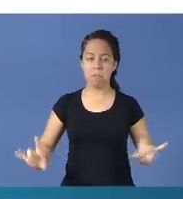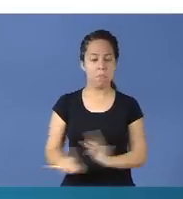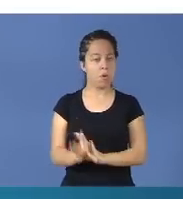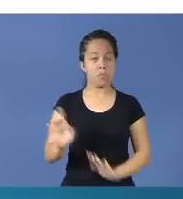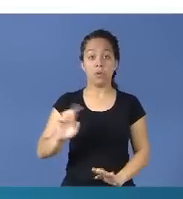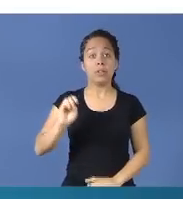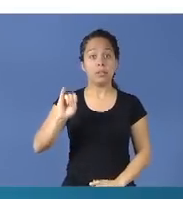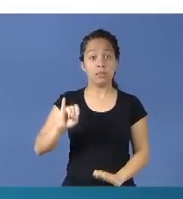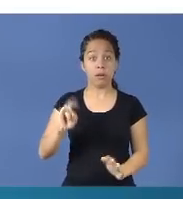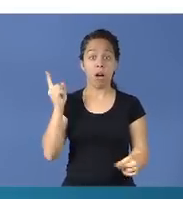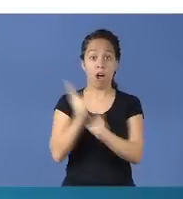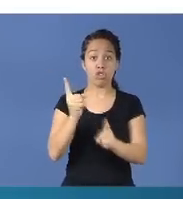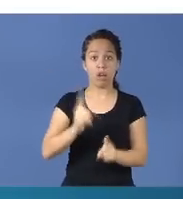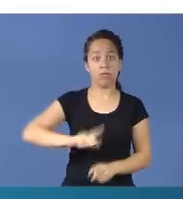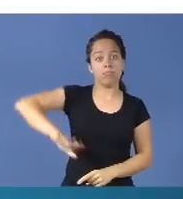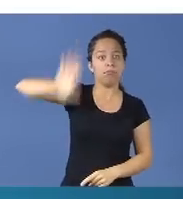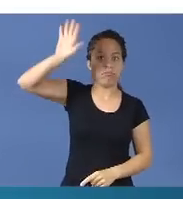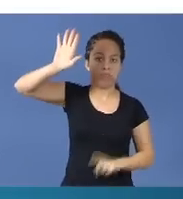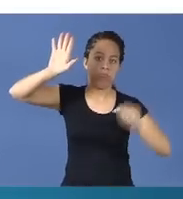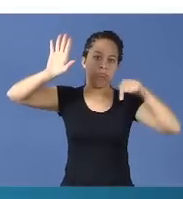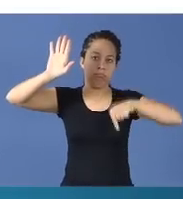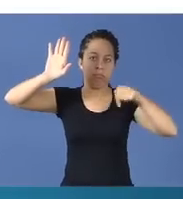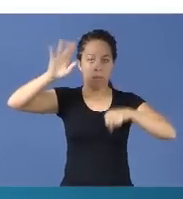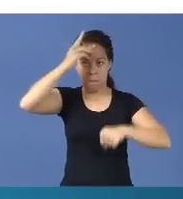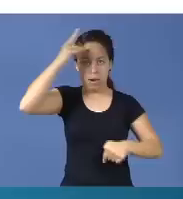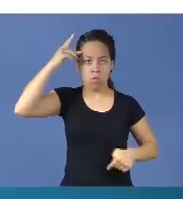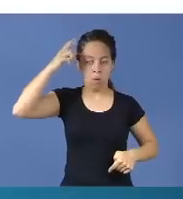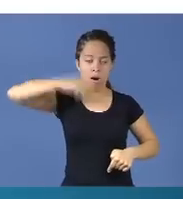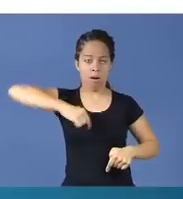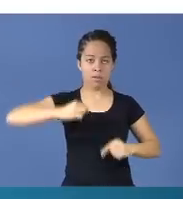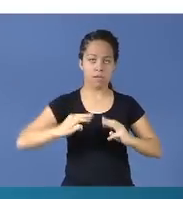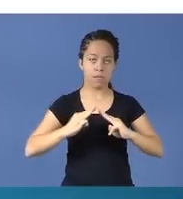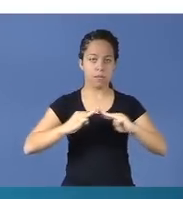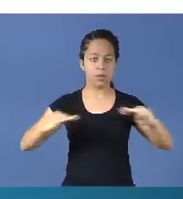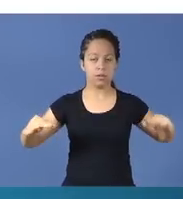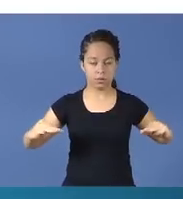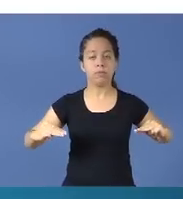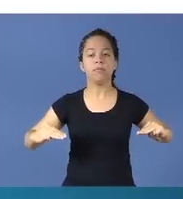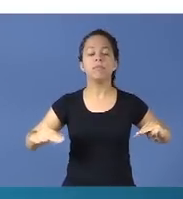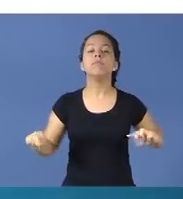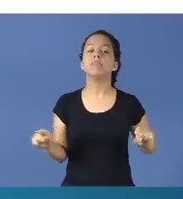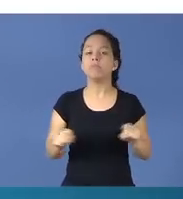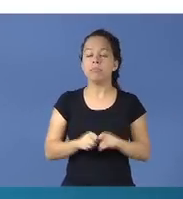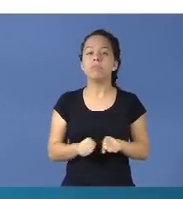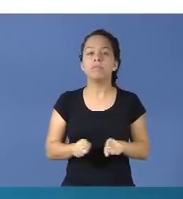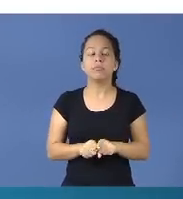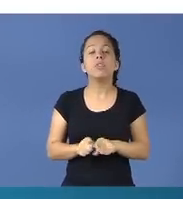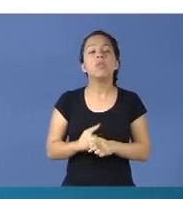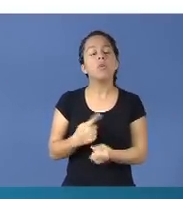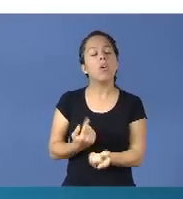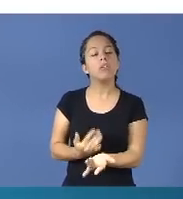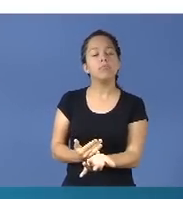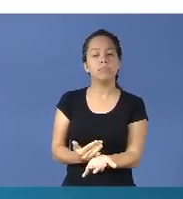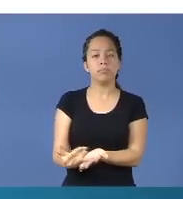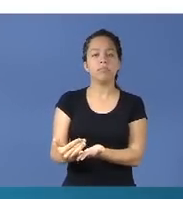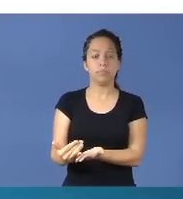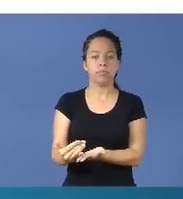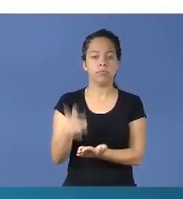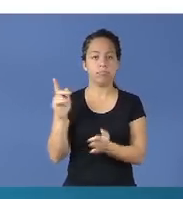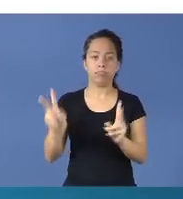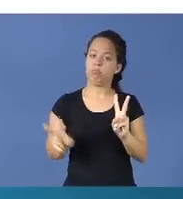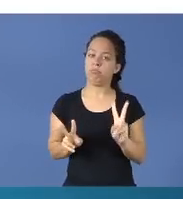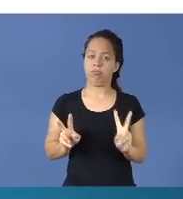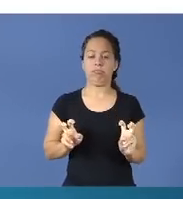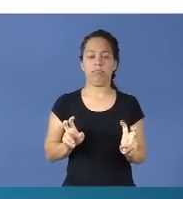levanta suficiente. A mão, aqui, os irmãos estão aqui, já vai, já vamos começar a trabalhar aqui,